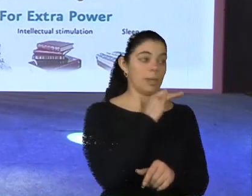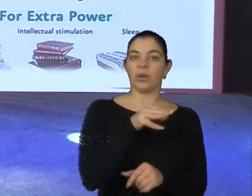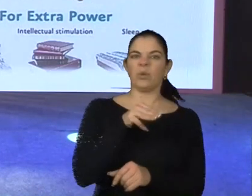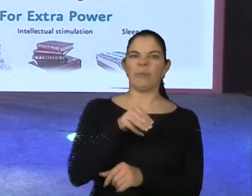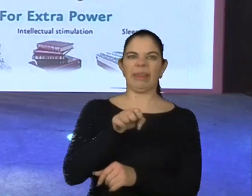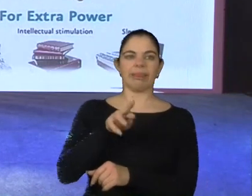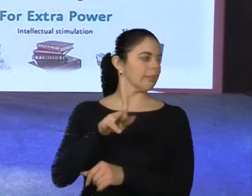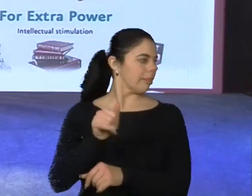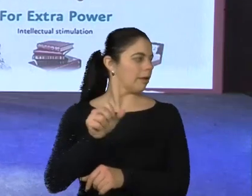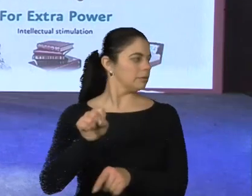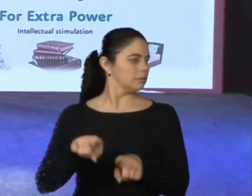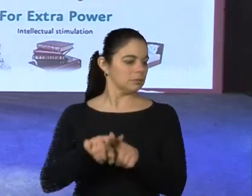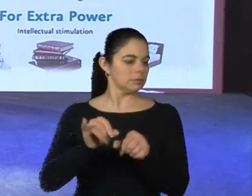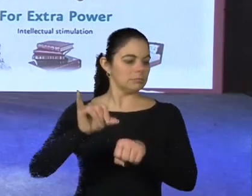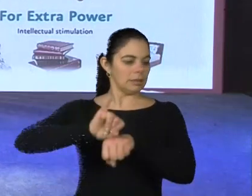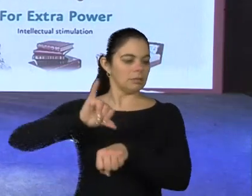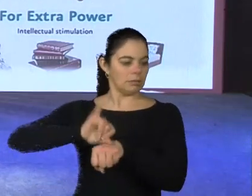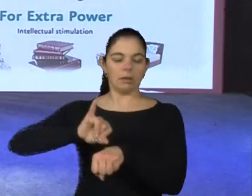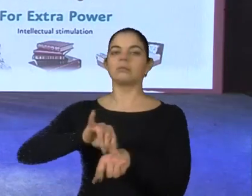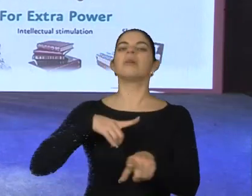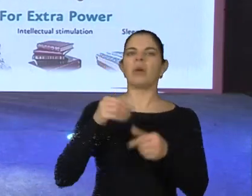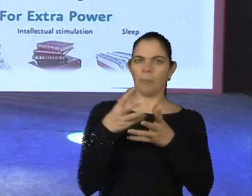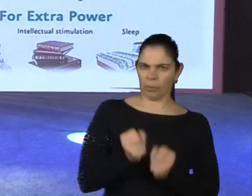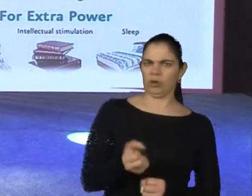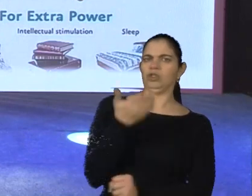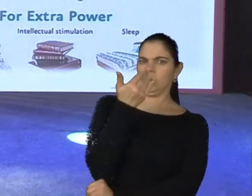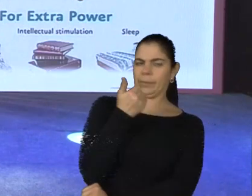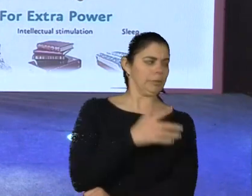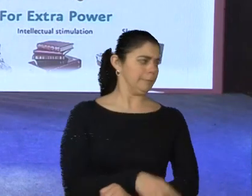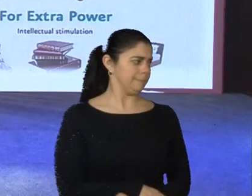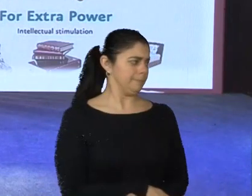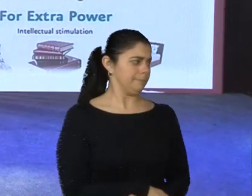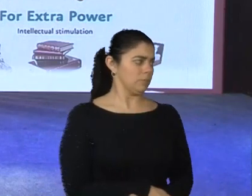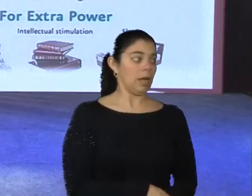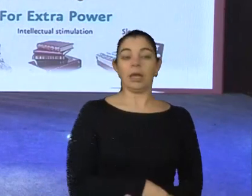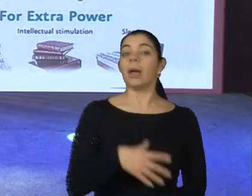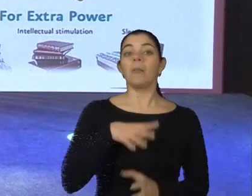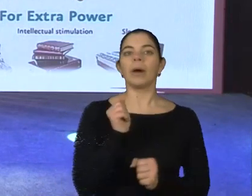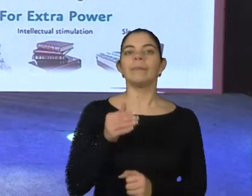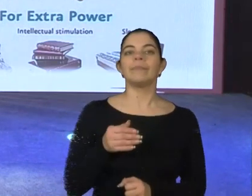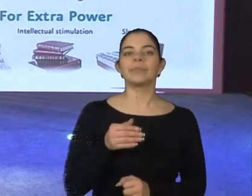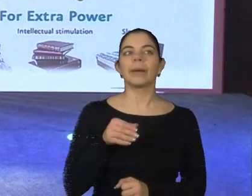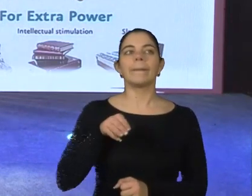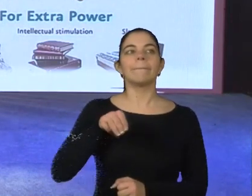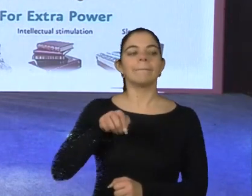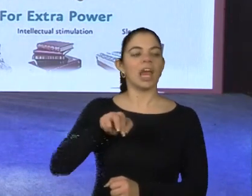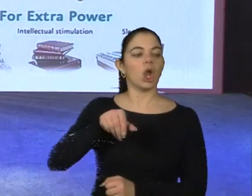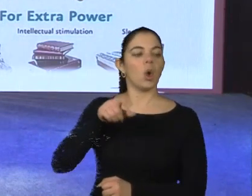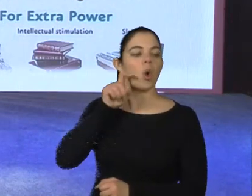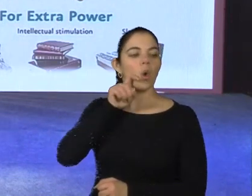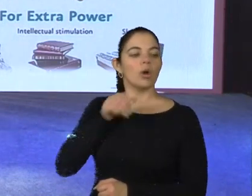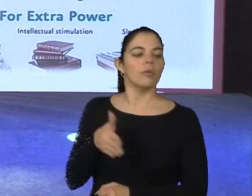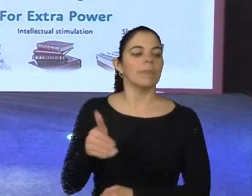forma exagerada que a gente pode estar consumindo. Então, muito mercúrio no peixe, muito